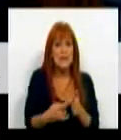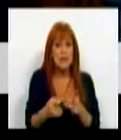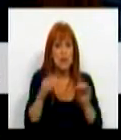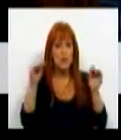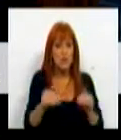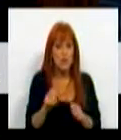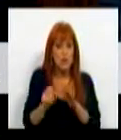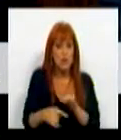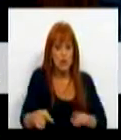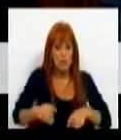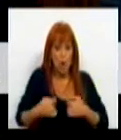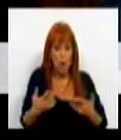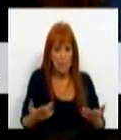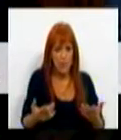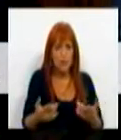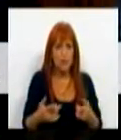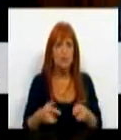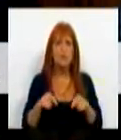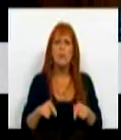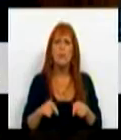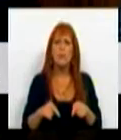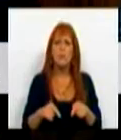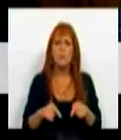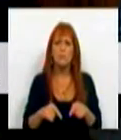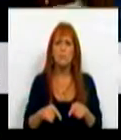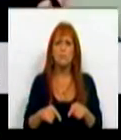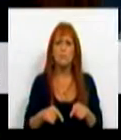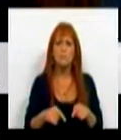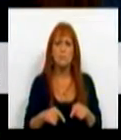de redução a fundos próprios de